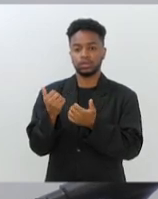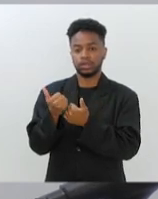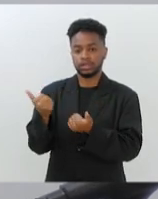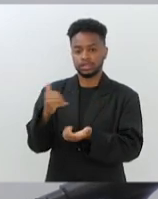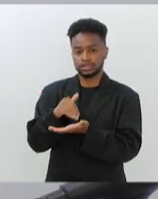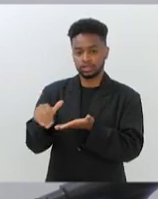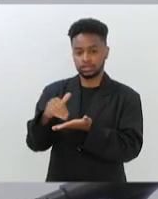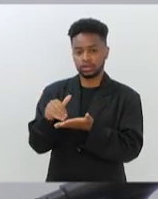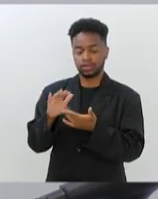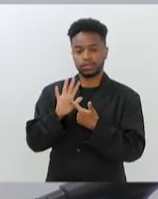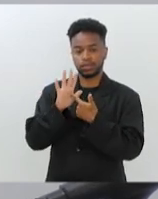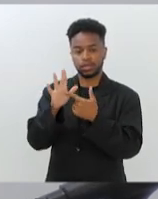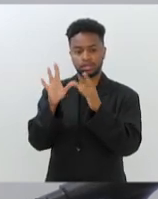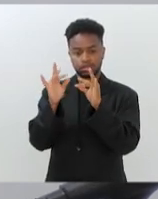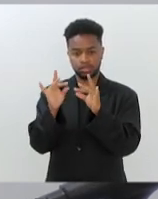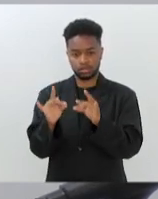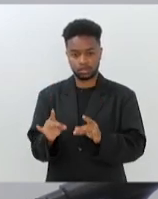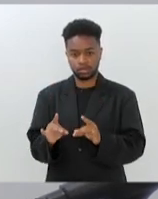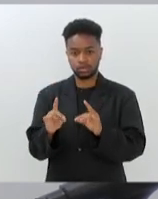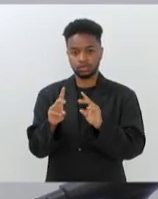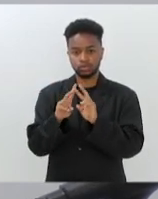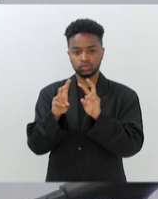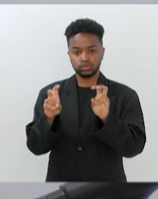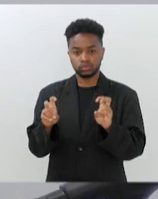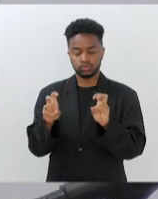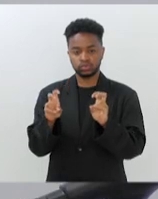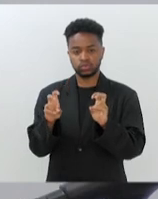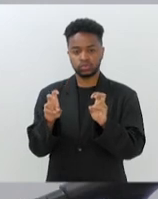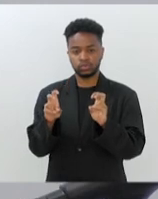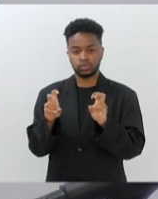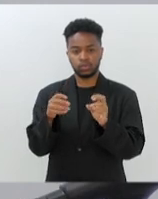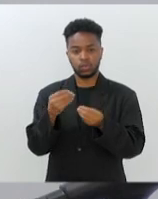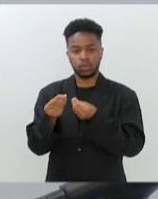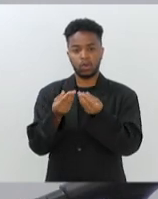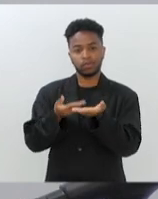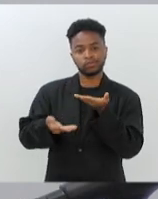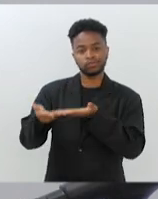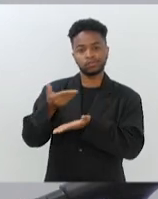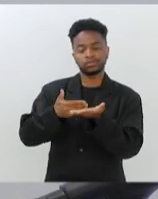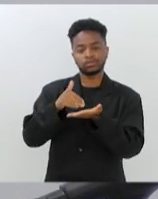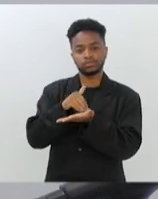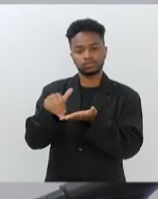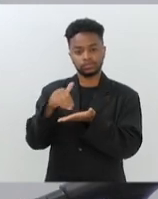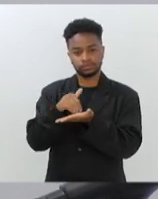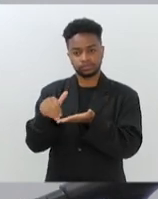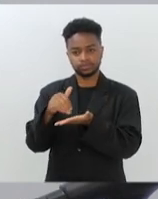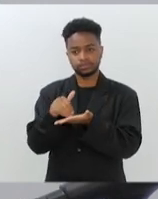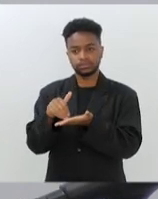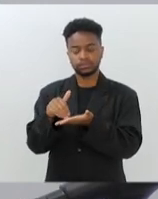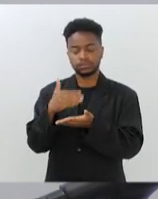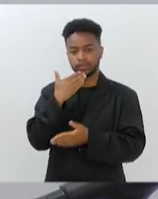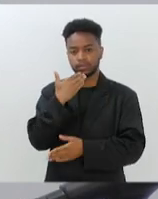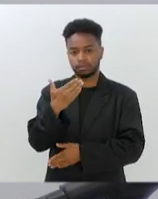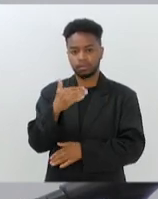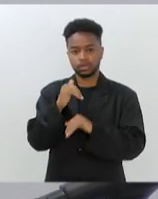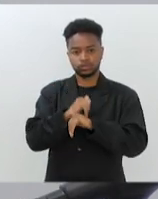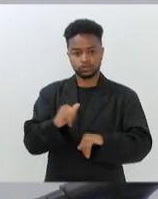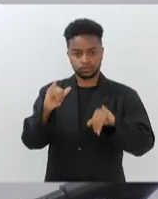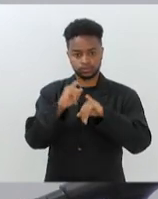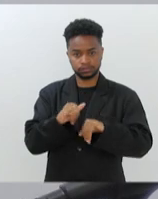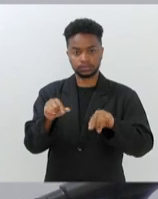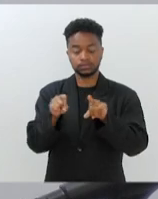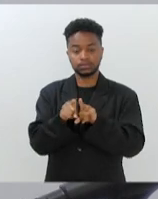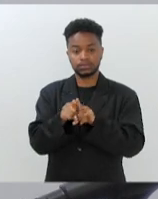pudesse especificar mais sobre essa eh interlocução com as secretarias que demandam as publicidade e se